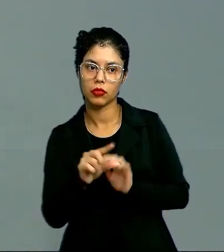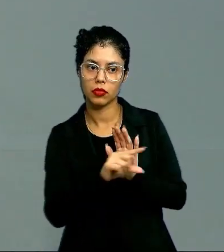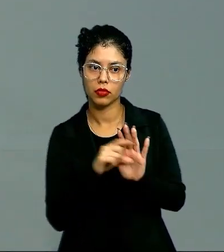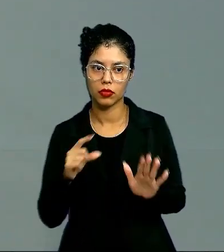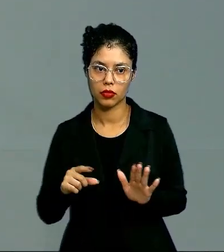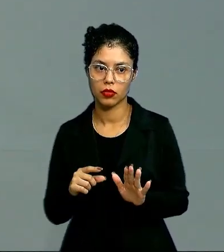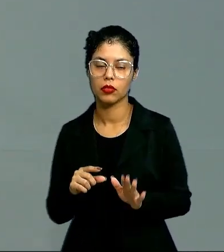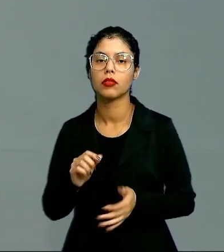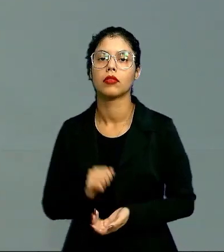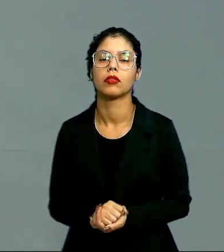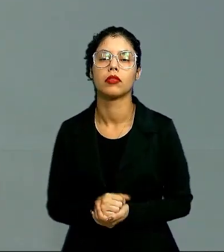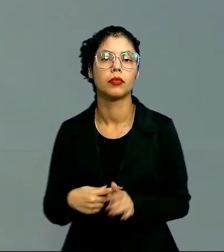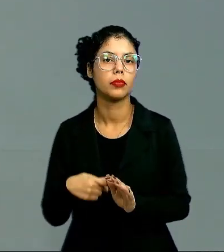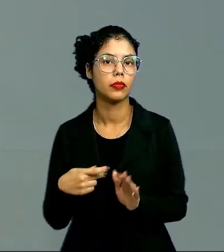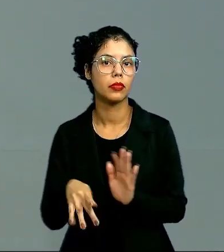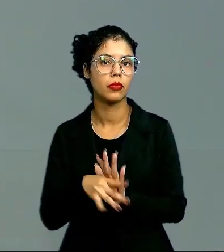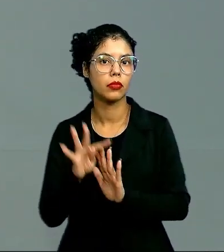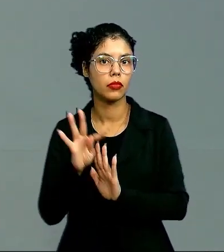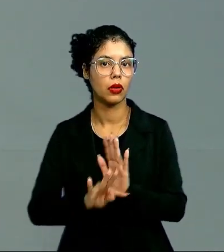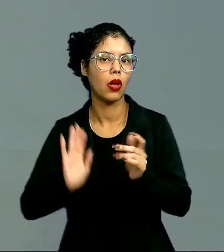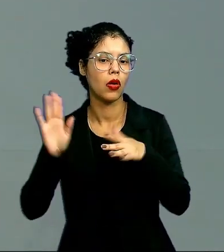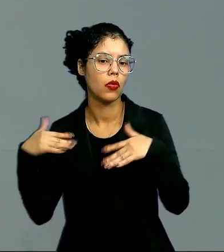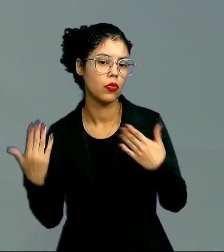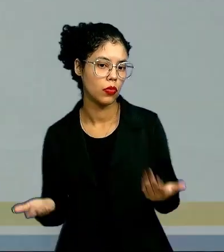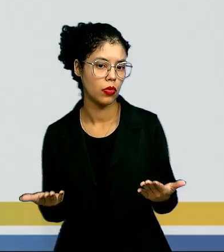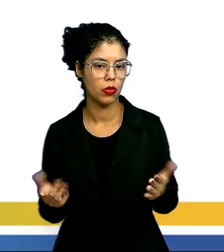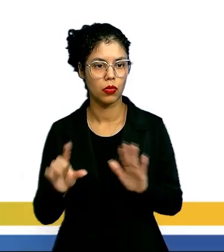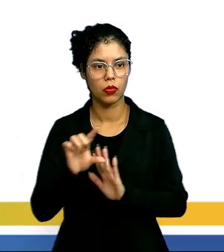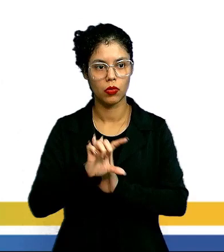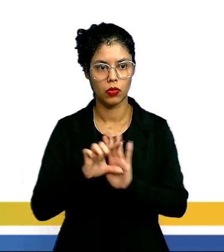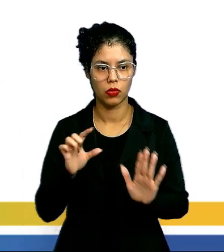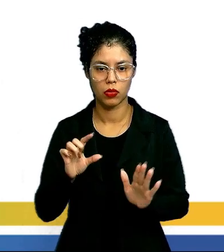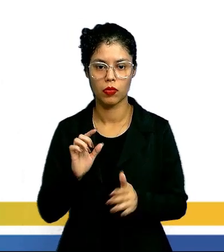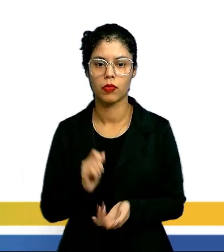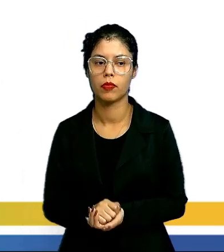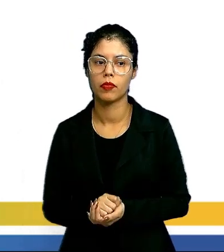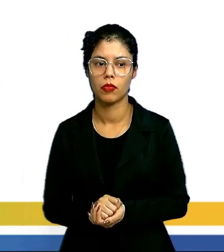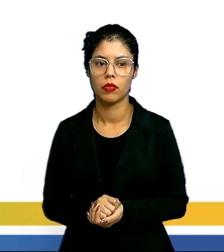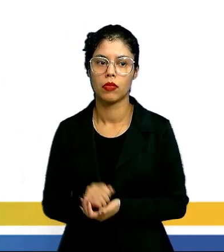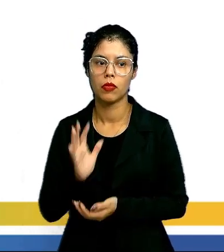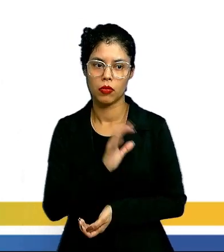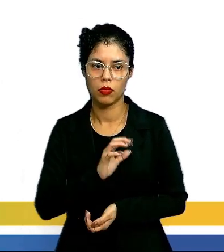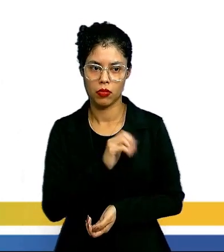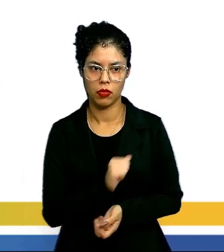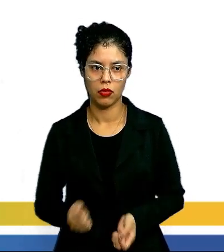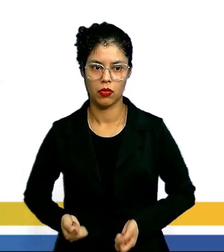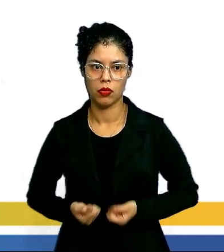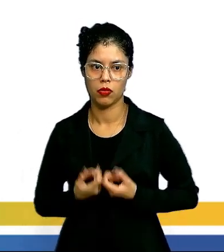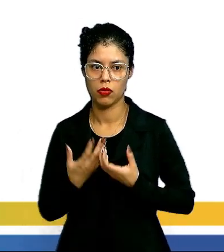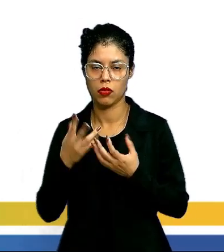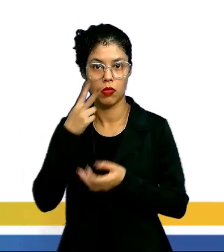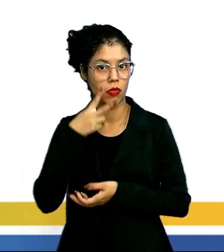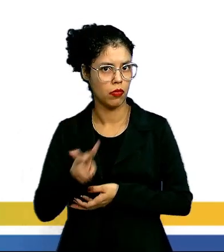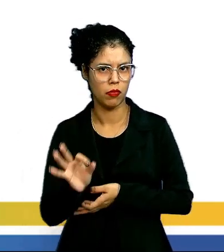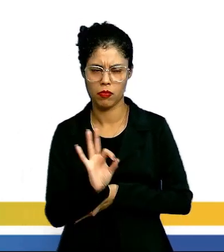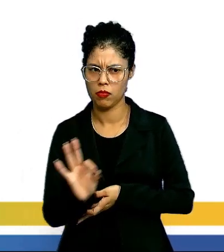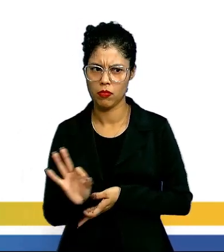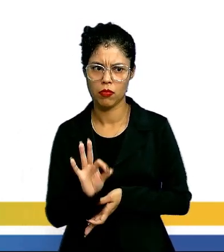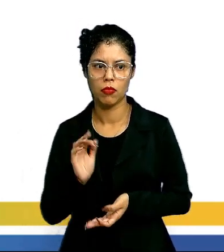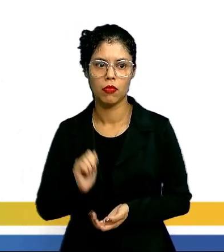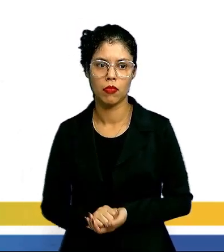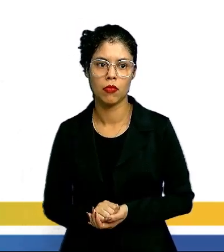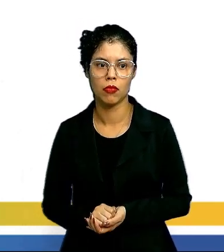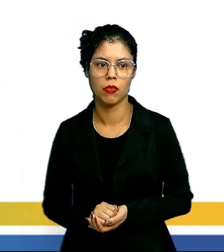trecho, num verso do texto. E qual seria esse verso? Na letra A, o amor é fogo que arde sem se